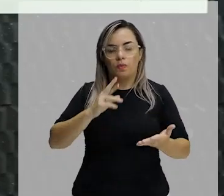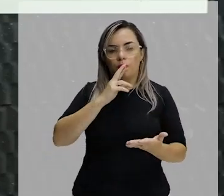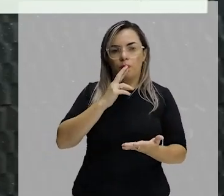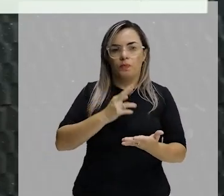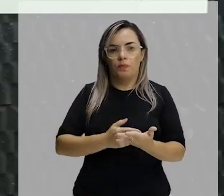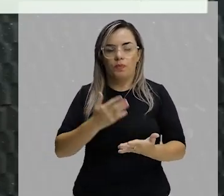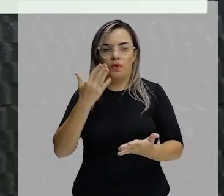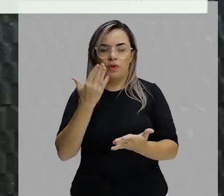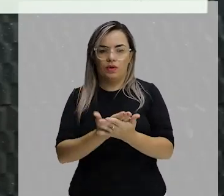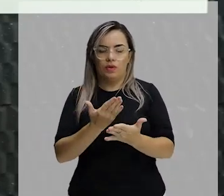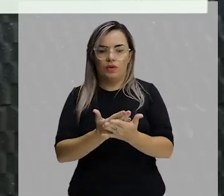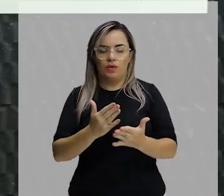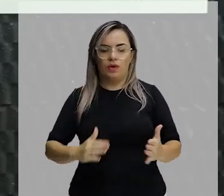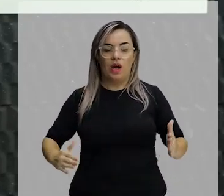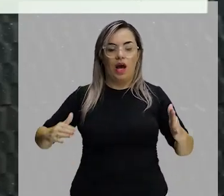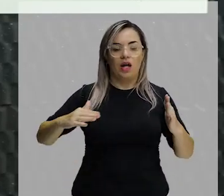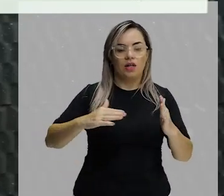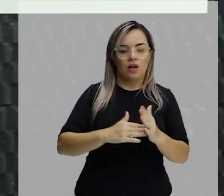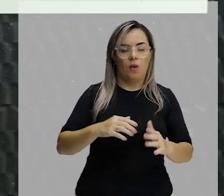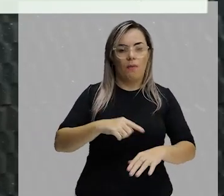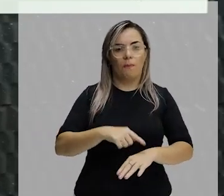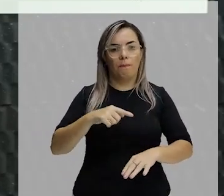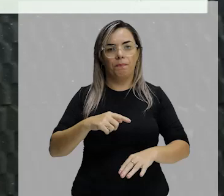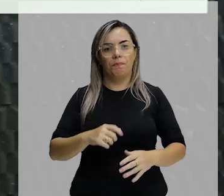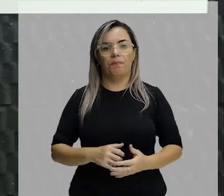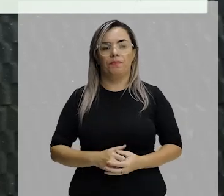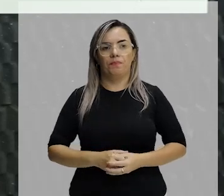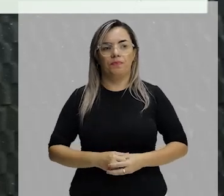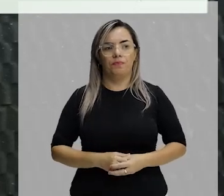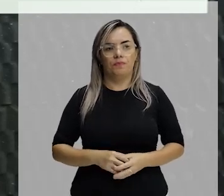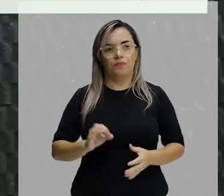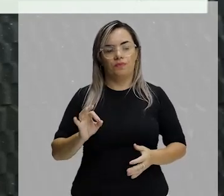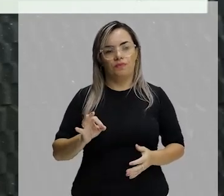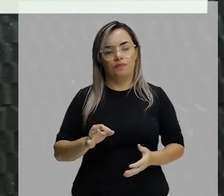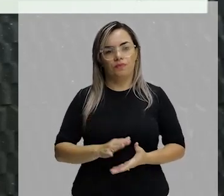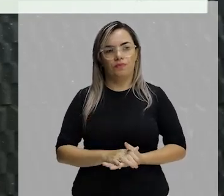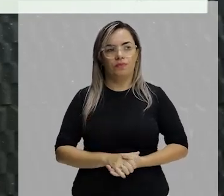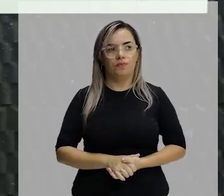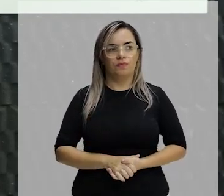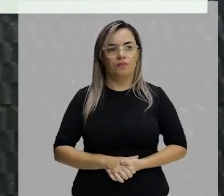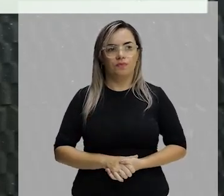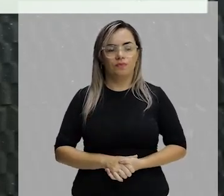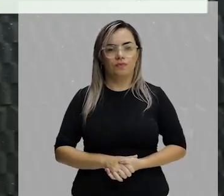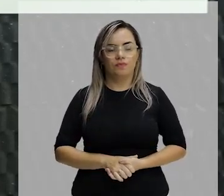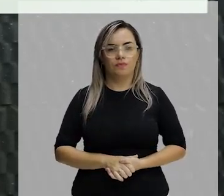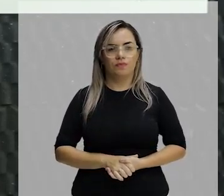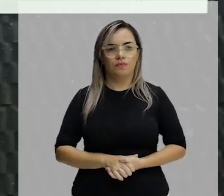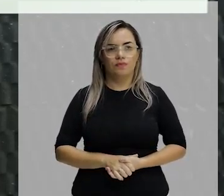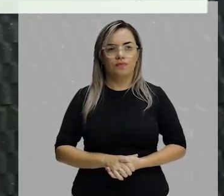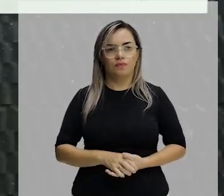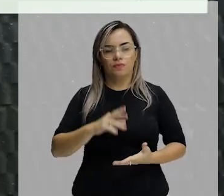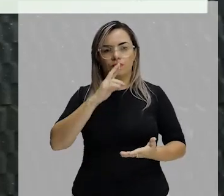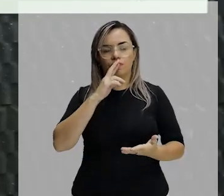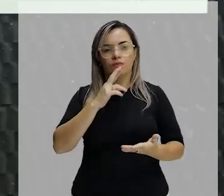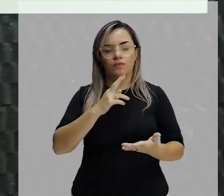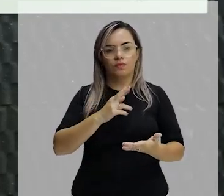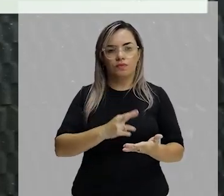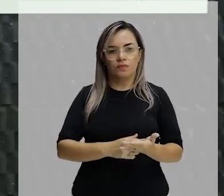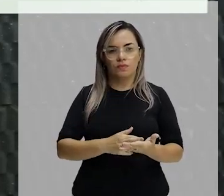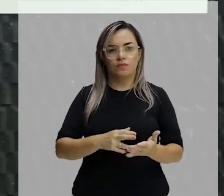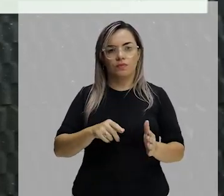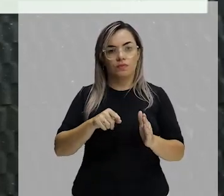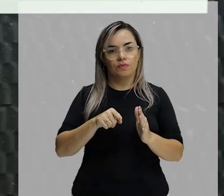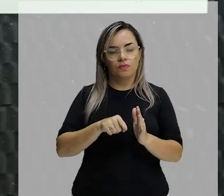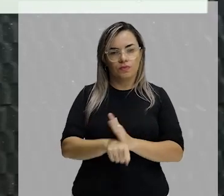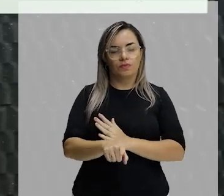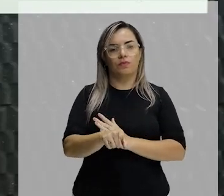estudou até o momento. Certo? Deixa eu só apagar aqui. para a gente responder as